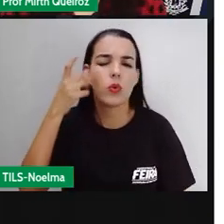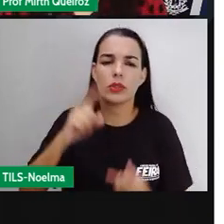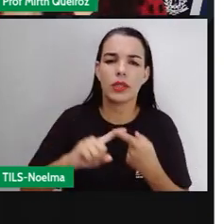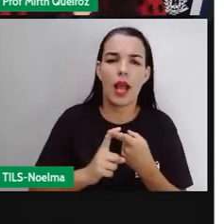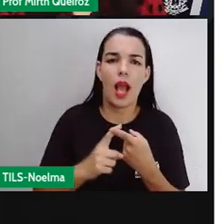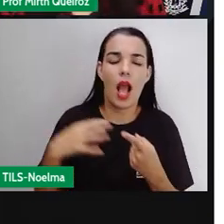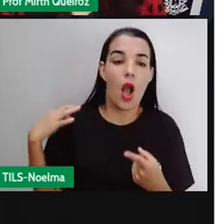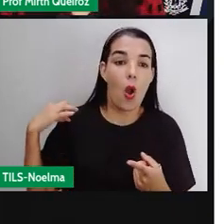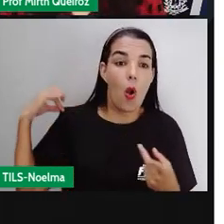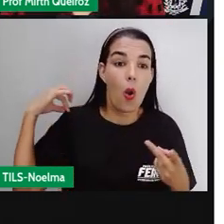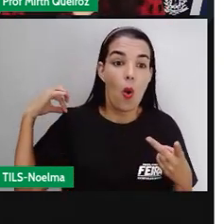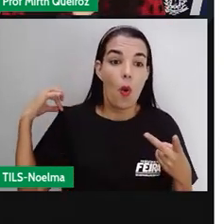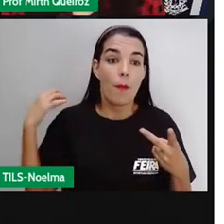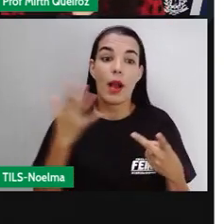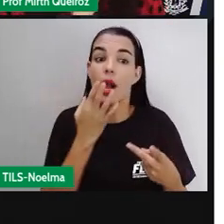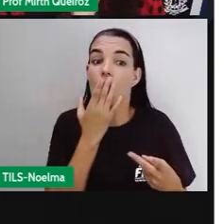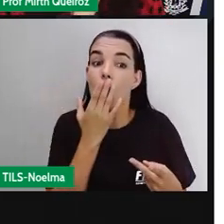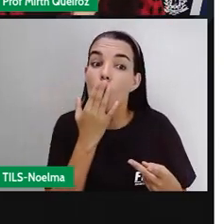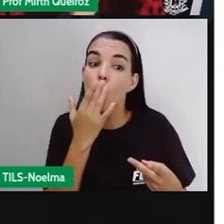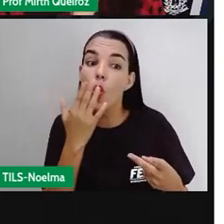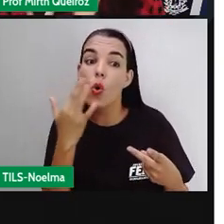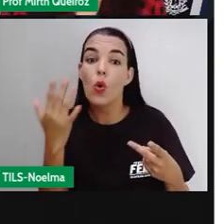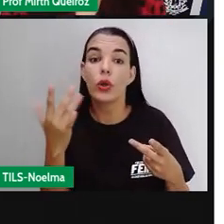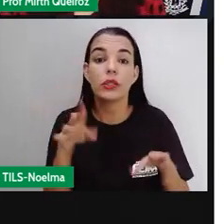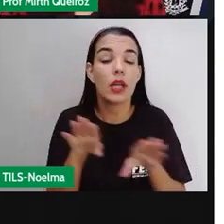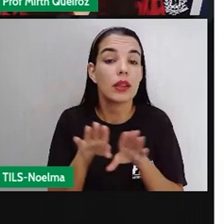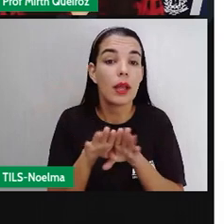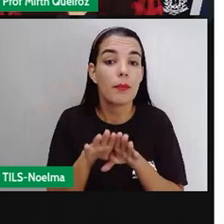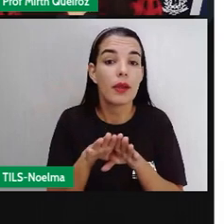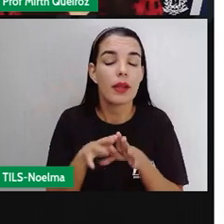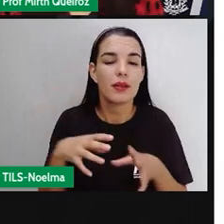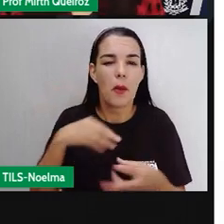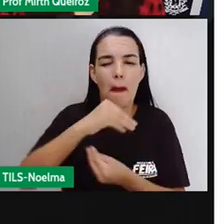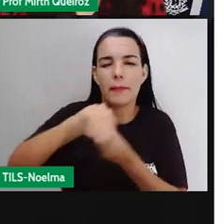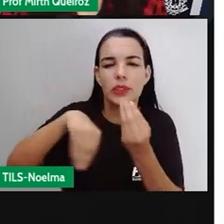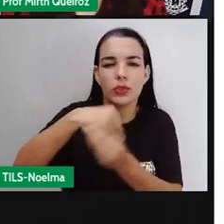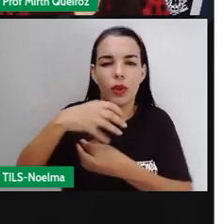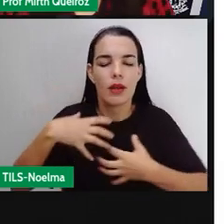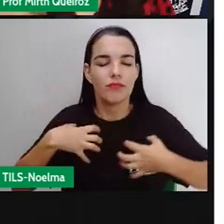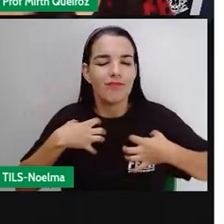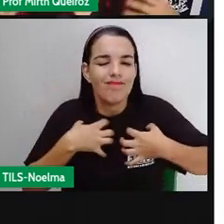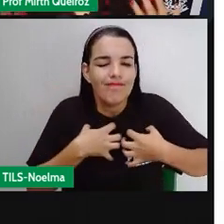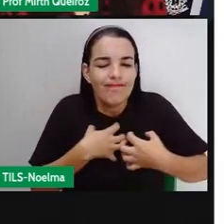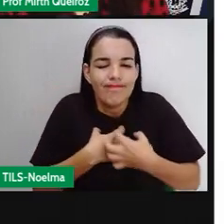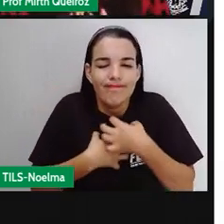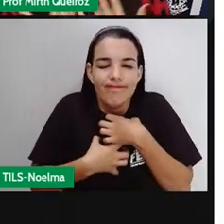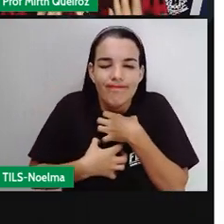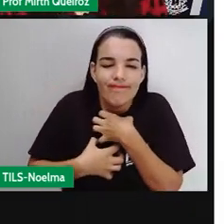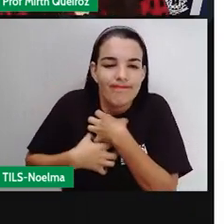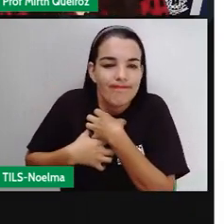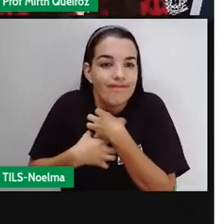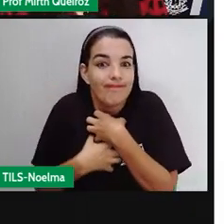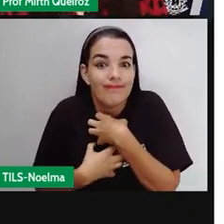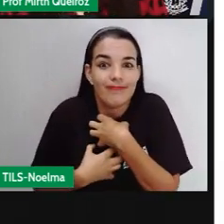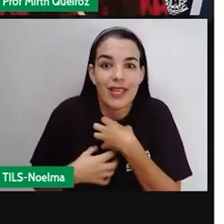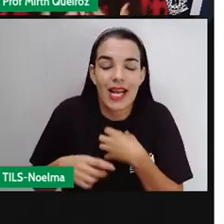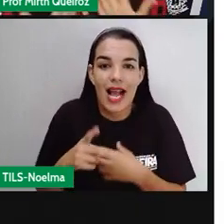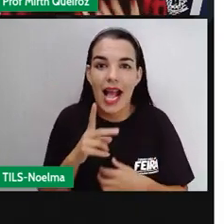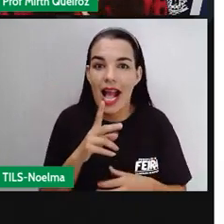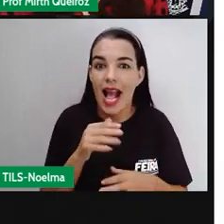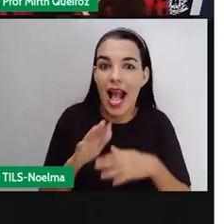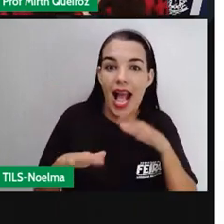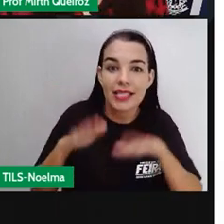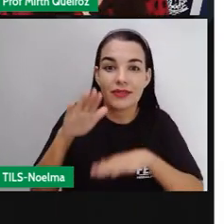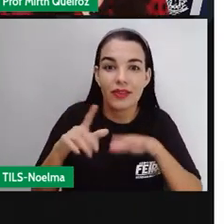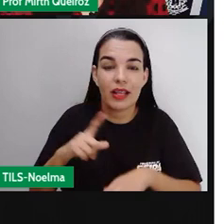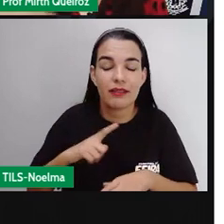roupa, estampas, cores e até mesmo misturas de emoções, né? Às vezes a gente está emocionado ali, a gente